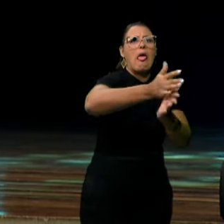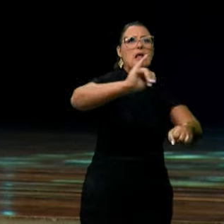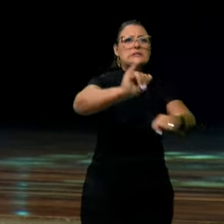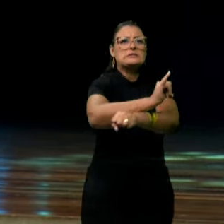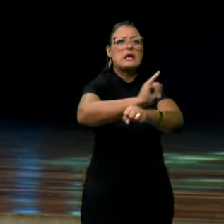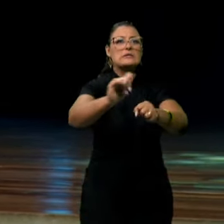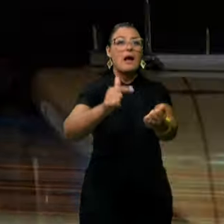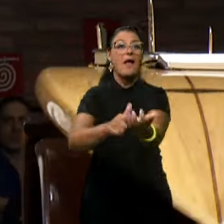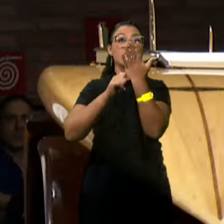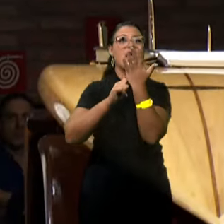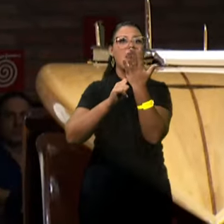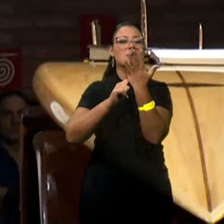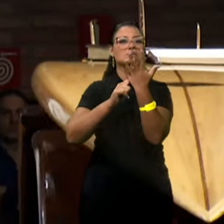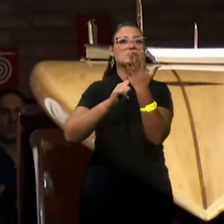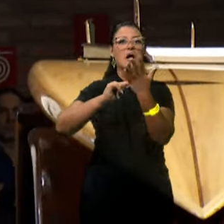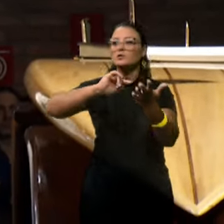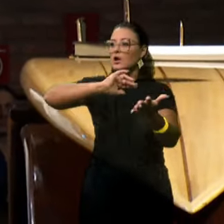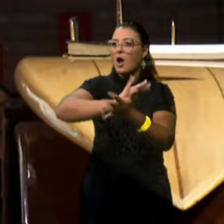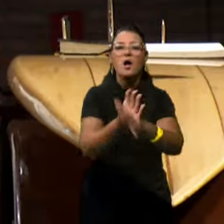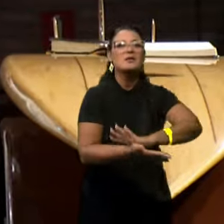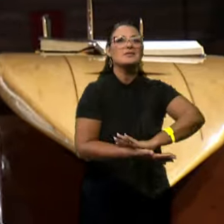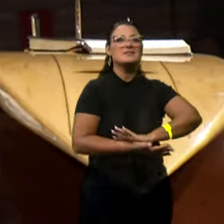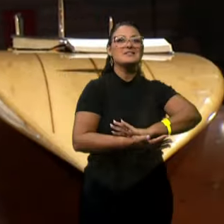porque o espírito de oração